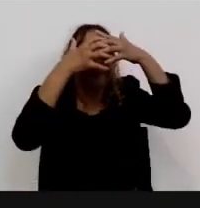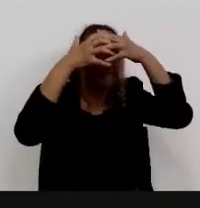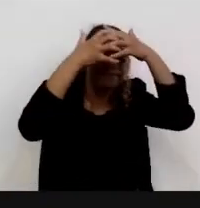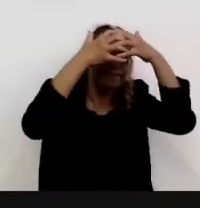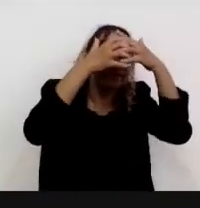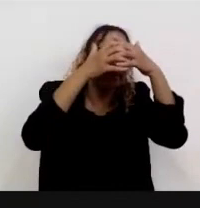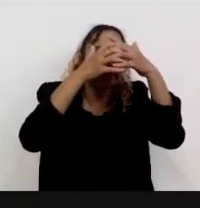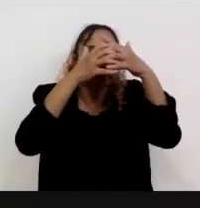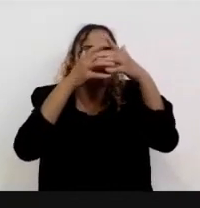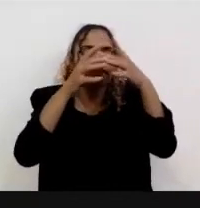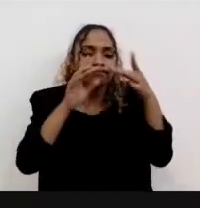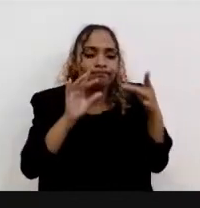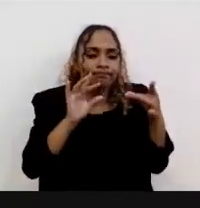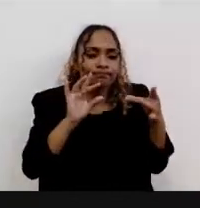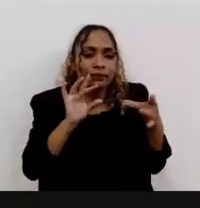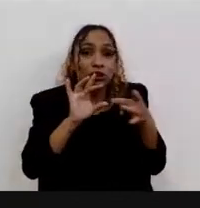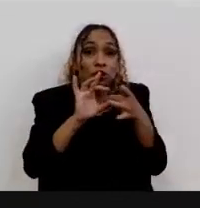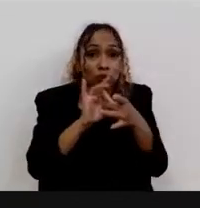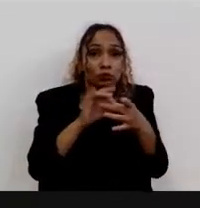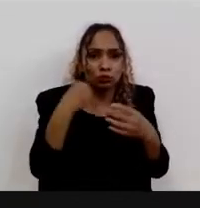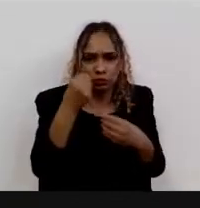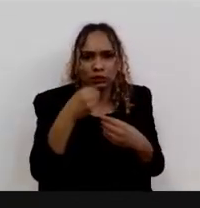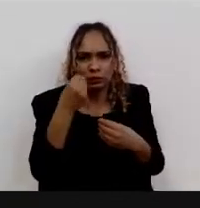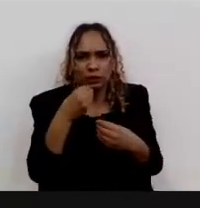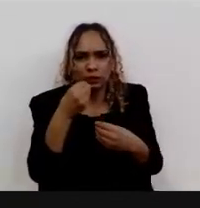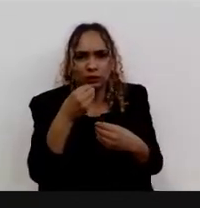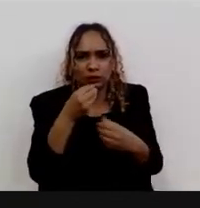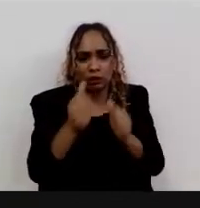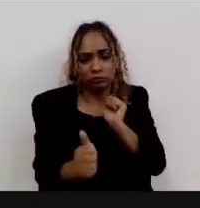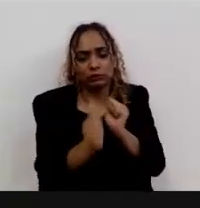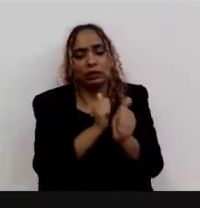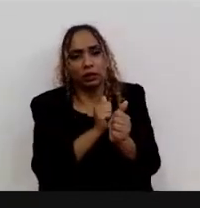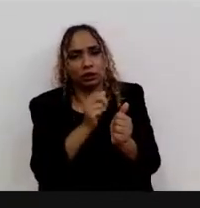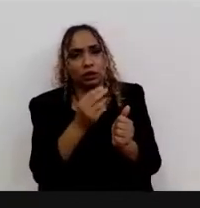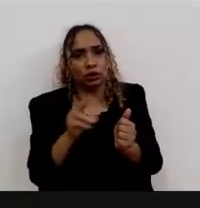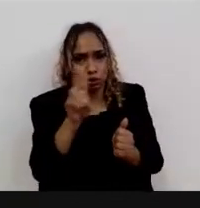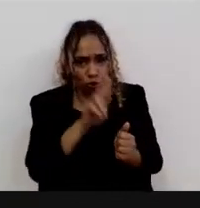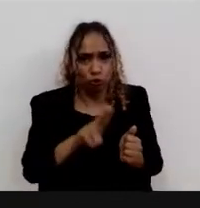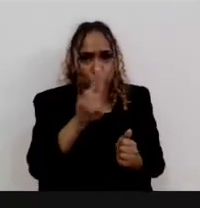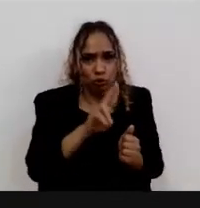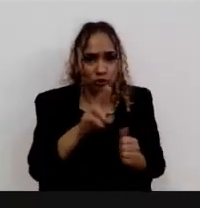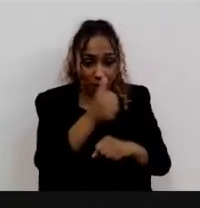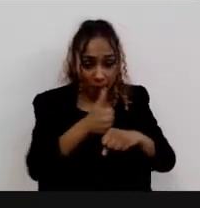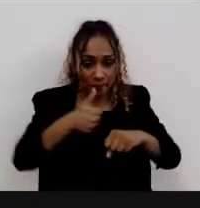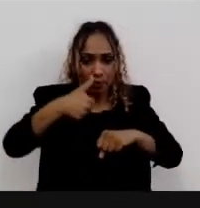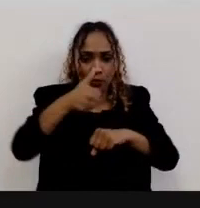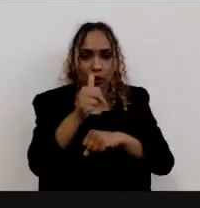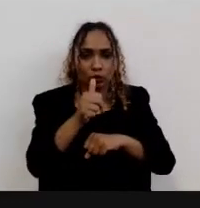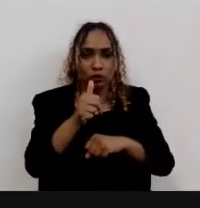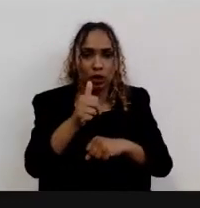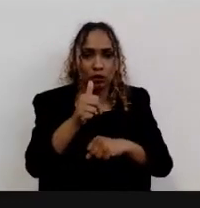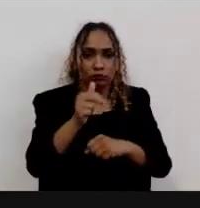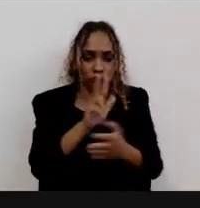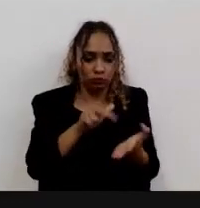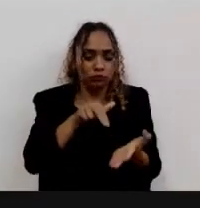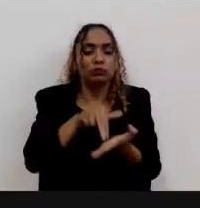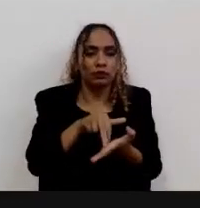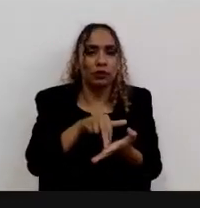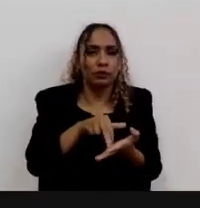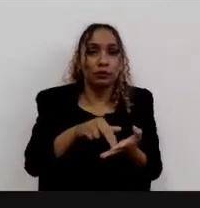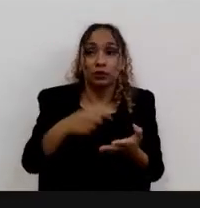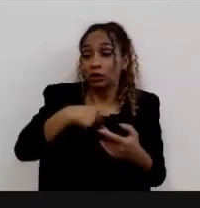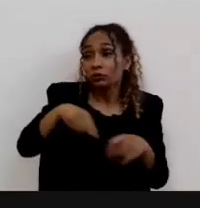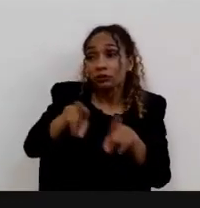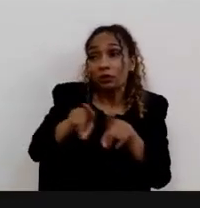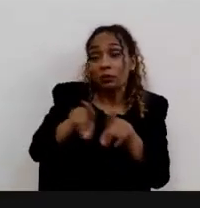entrelaçado a essa experiência. Os atletas utilizam isso muito para melhorar suas performances. E eu também utilizo. É